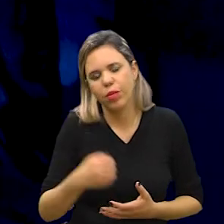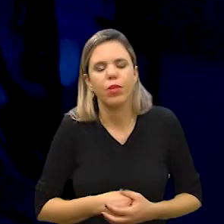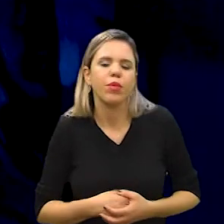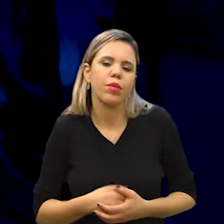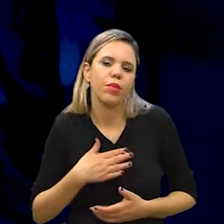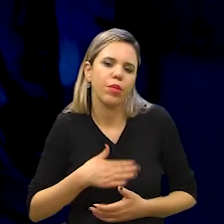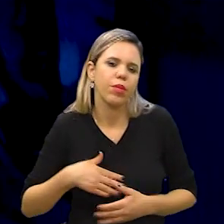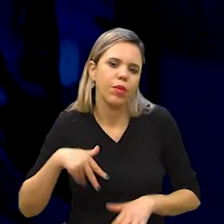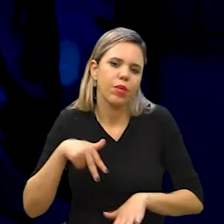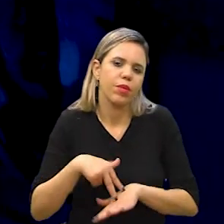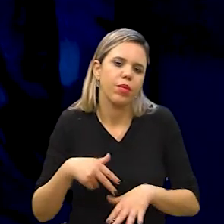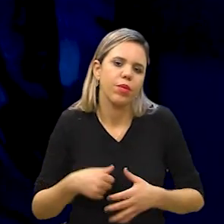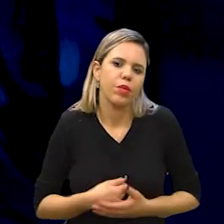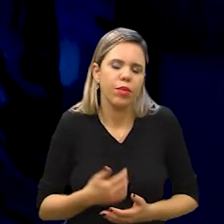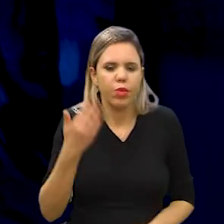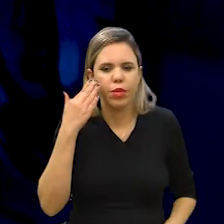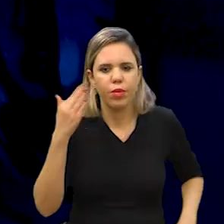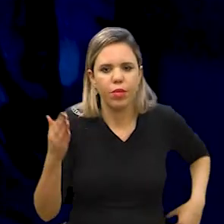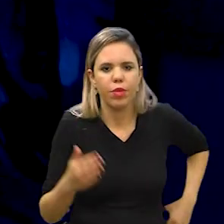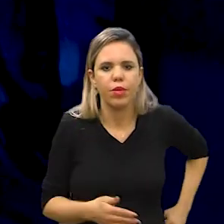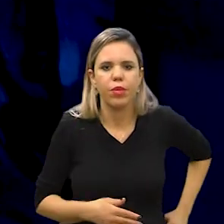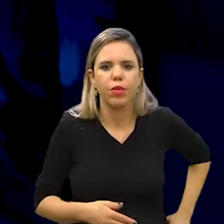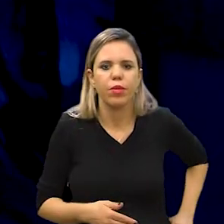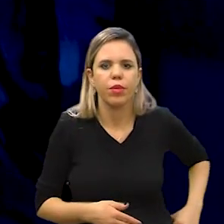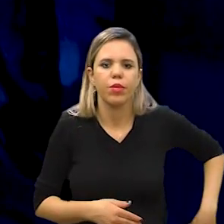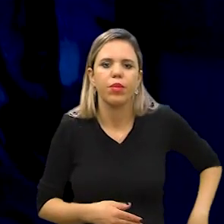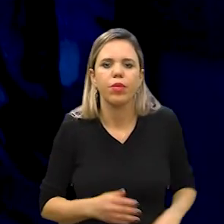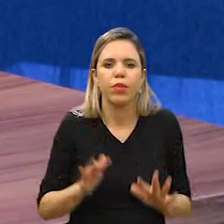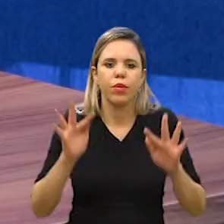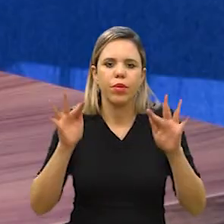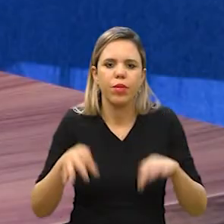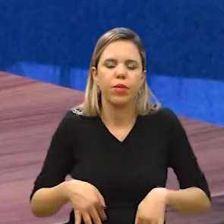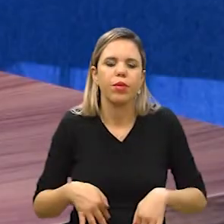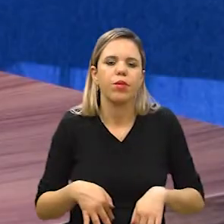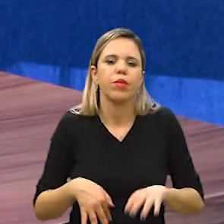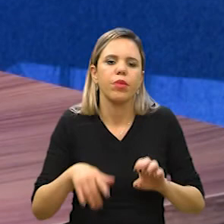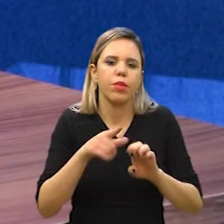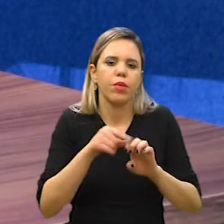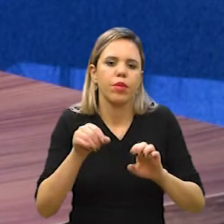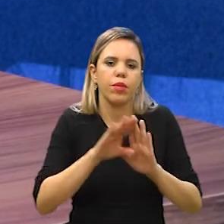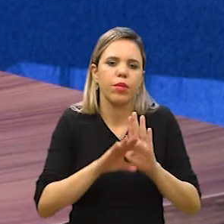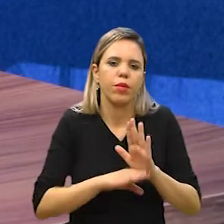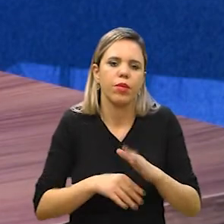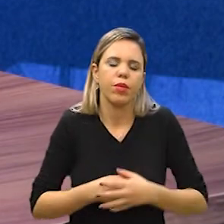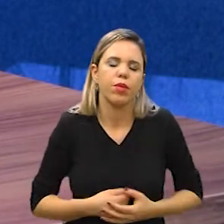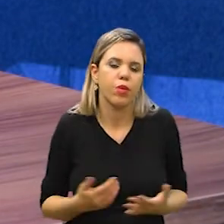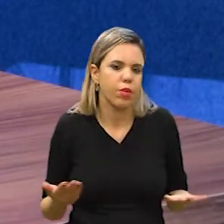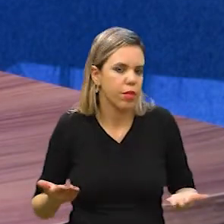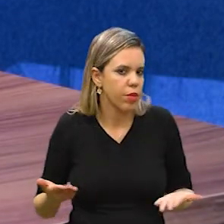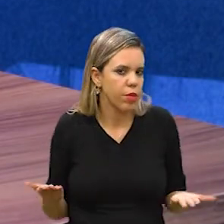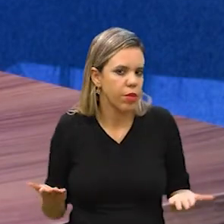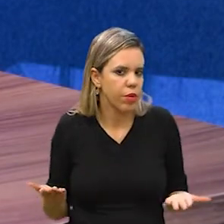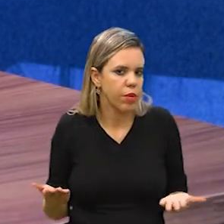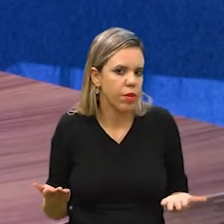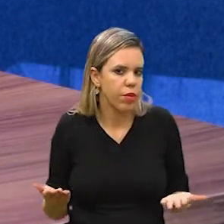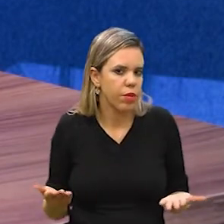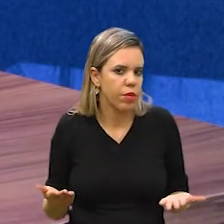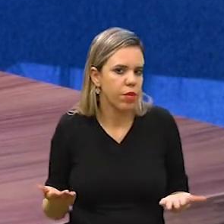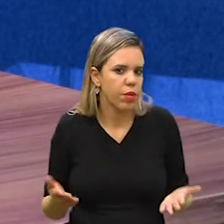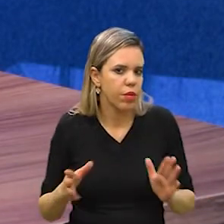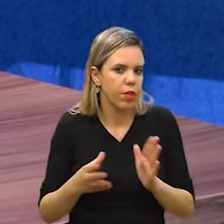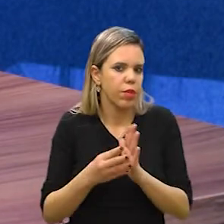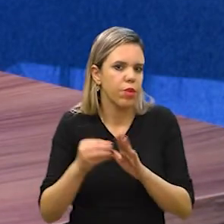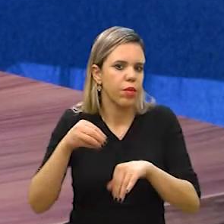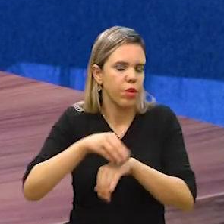Muito obrigado, Ju. Prazer estar aqui. Obrigado. Olha, e assim a gente encerra o Ser Empreendedor de